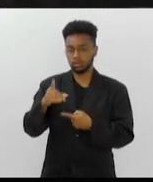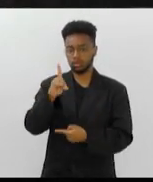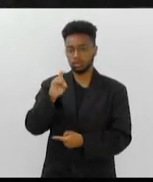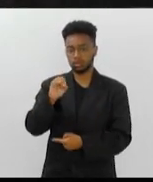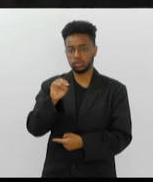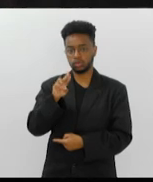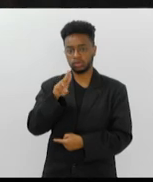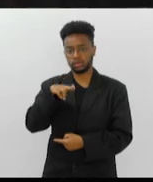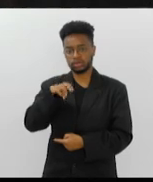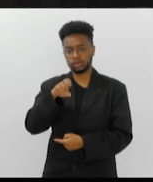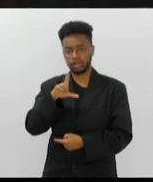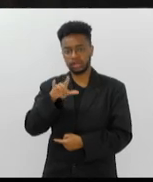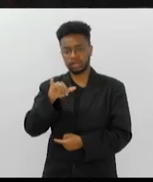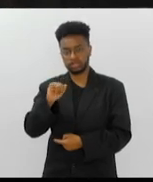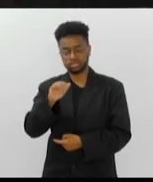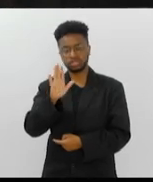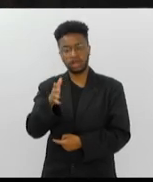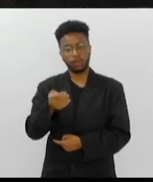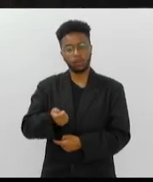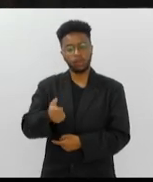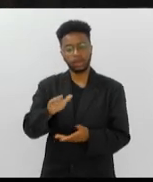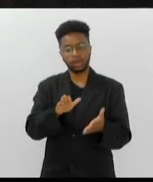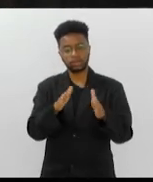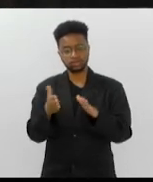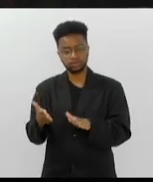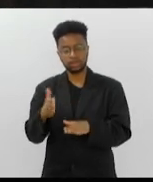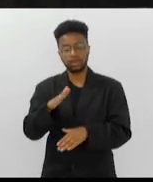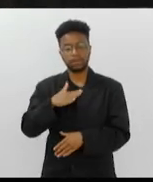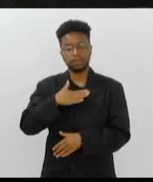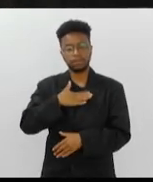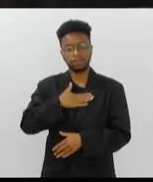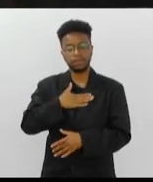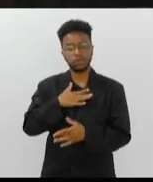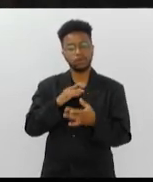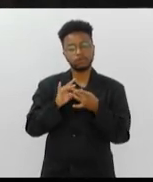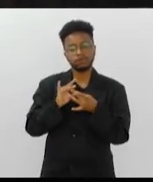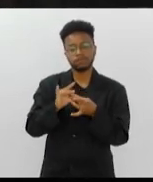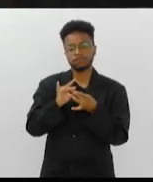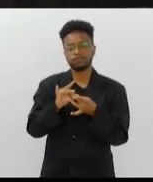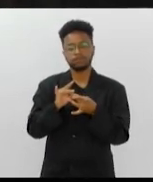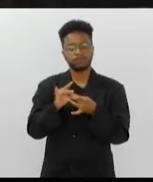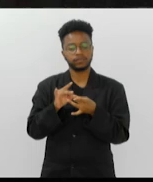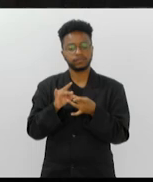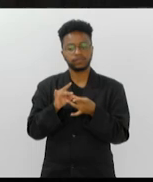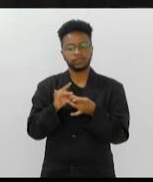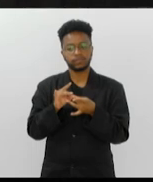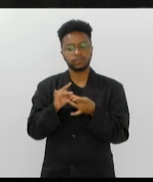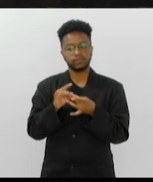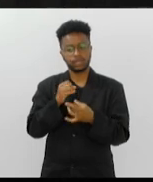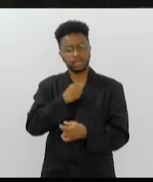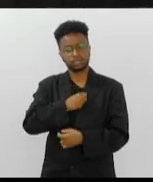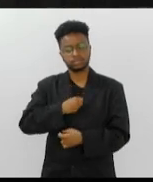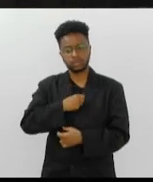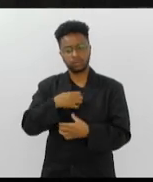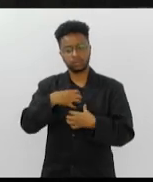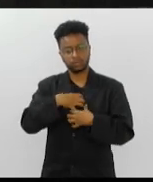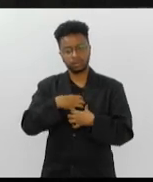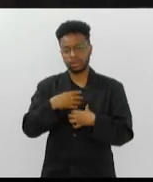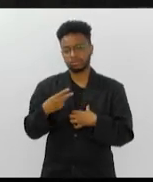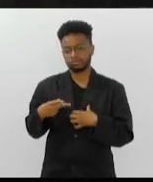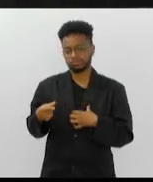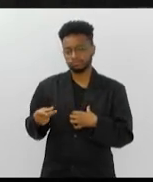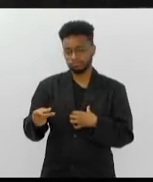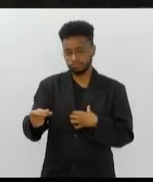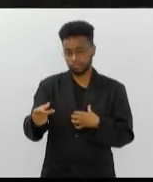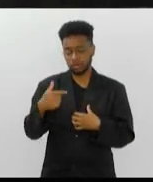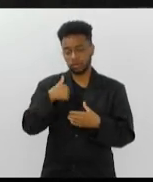já indo para o outro mundo, sendo meu querido, saudoso, que vou o resto da minha vida